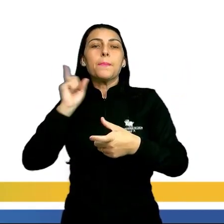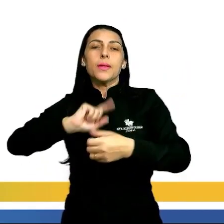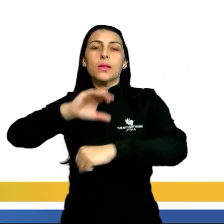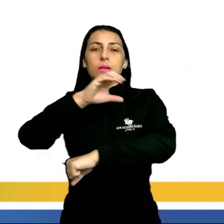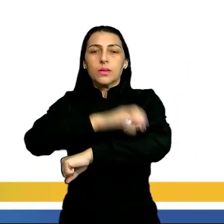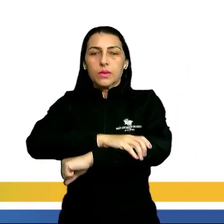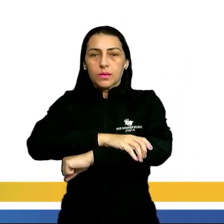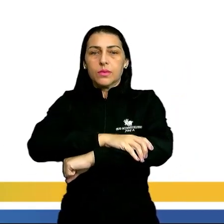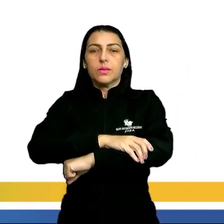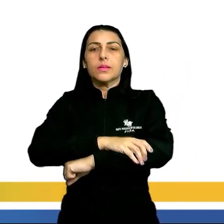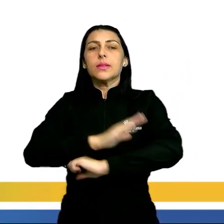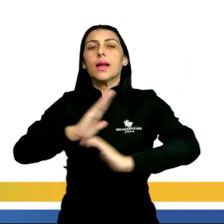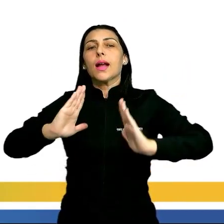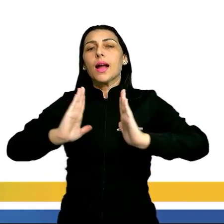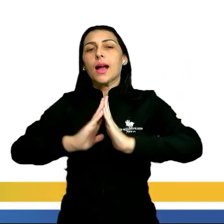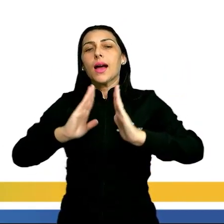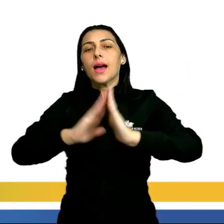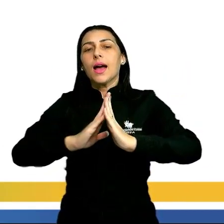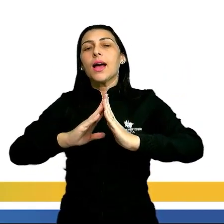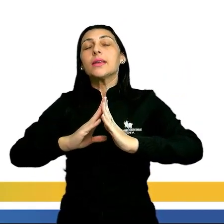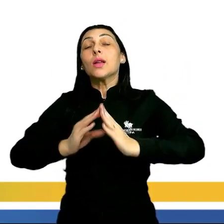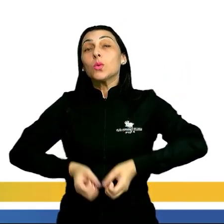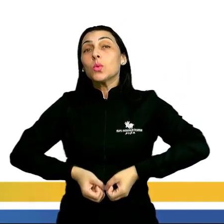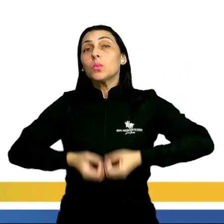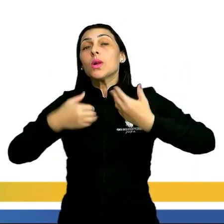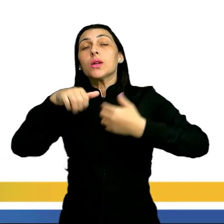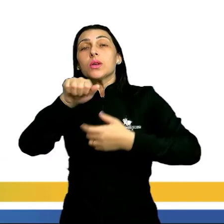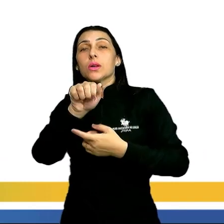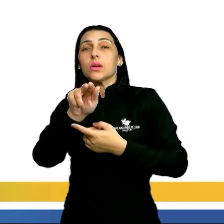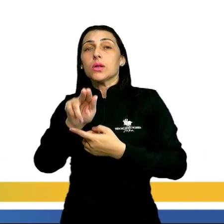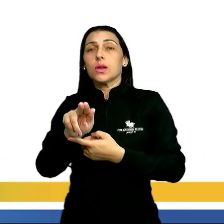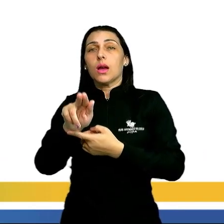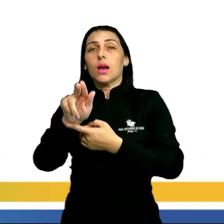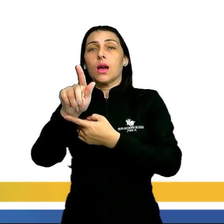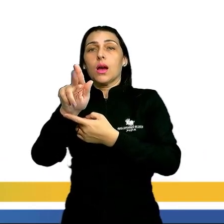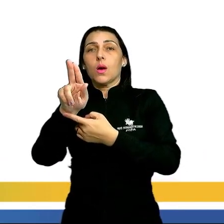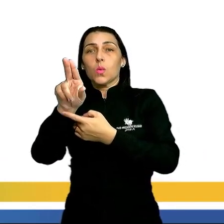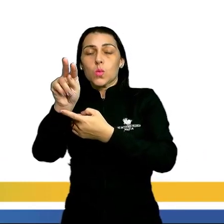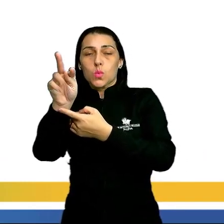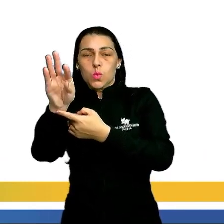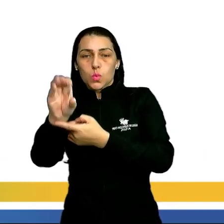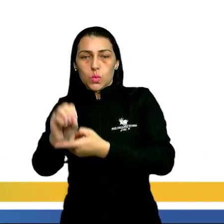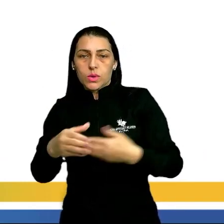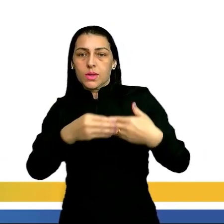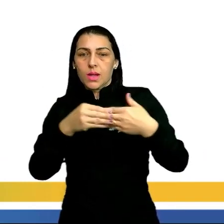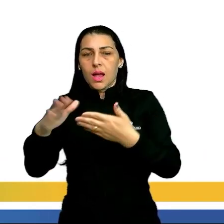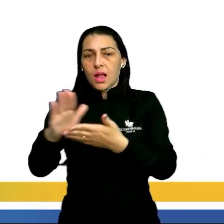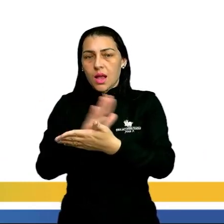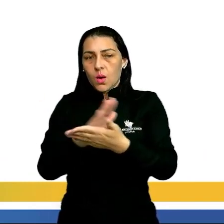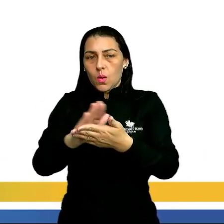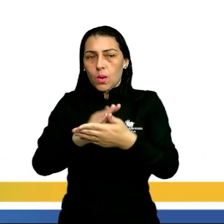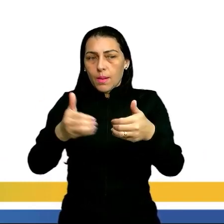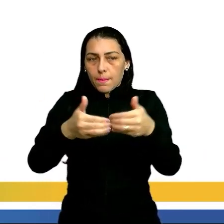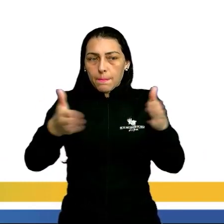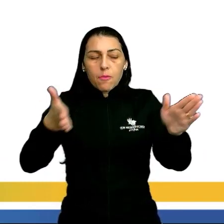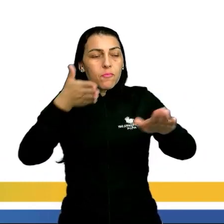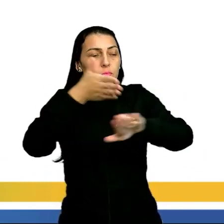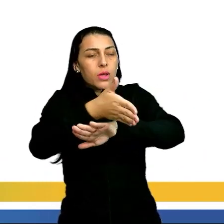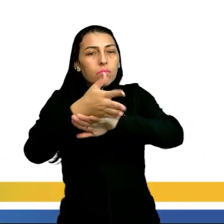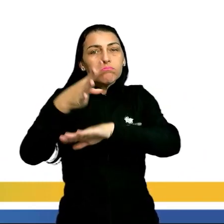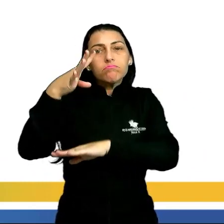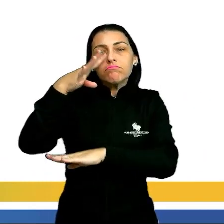em Leopoldina, Minas Gerais, e é a última residência do poeta, e traz aí algumas... é aberto para